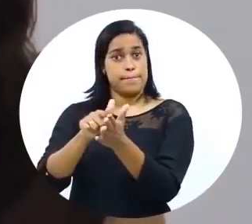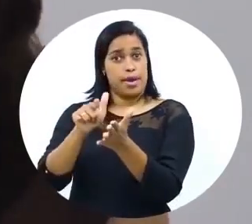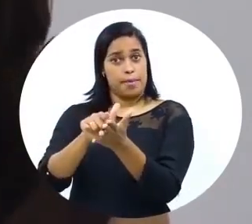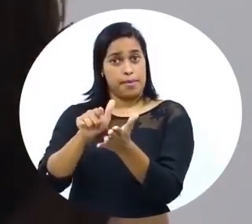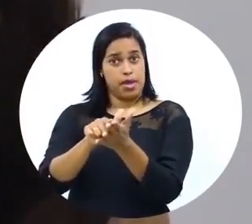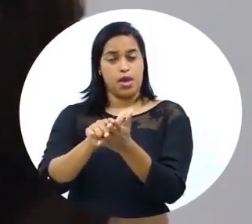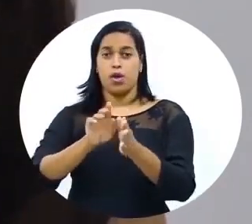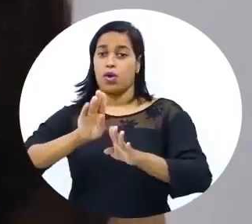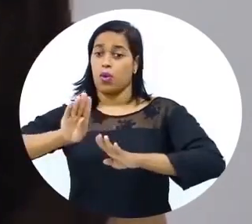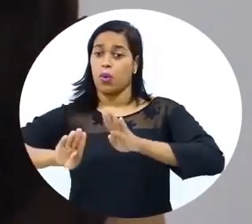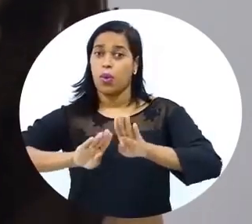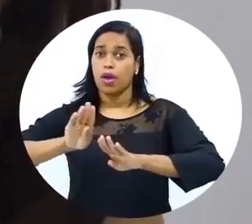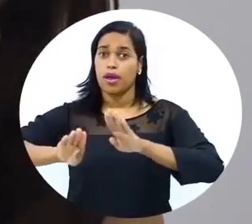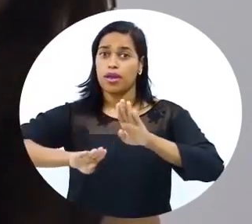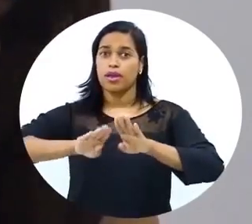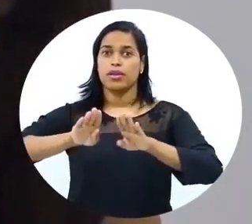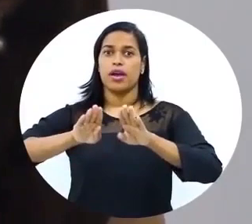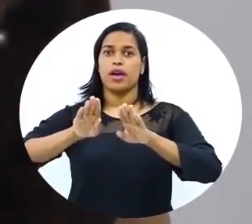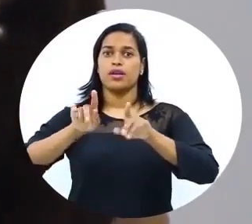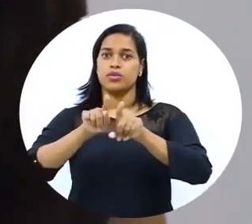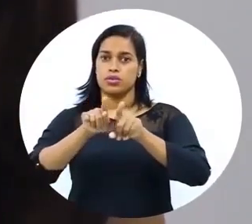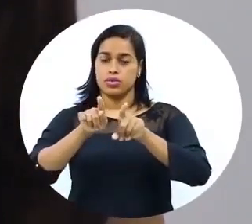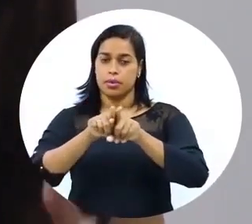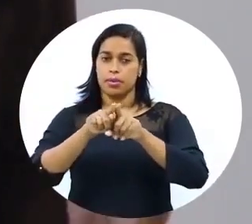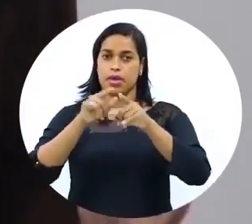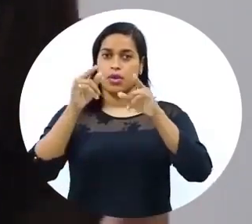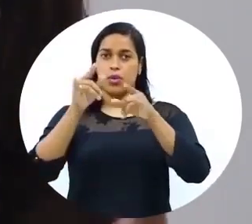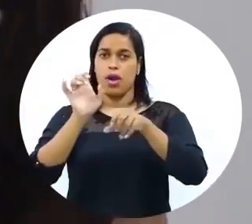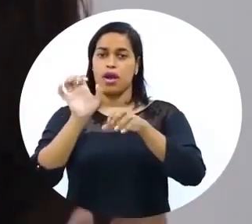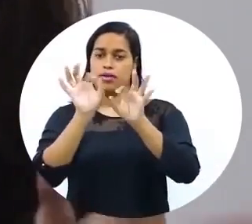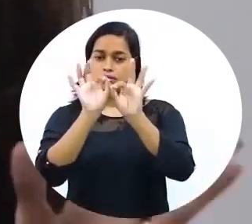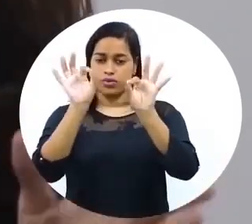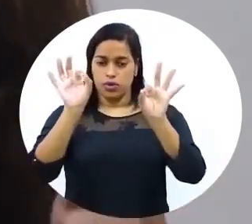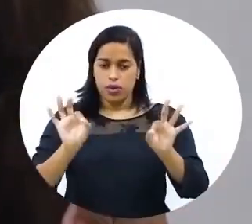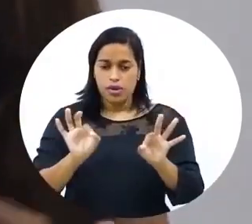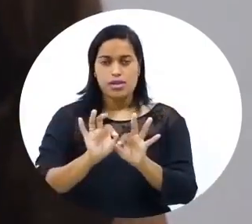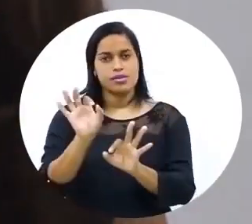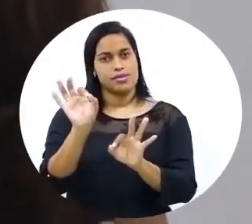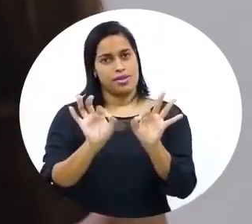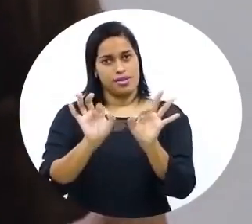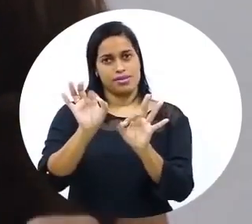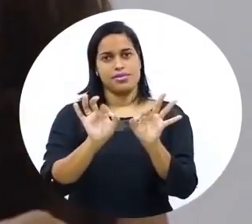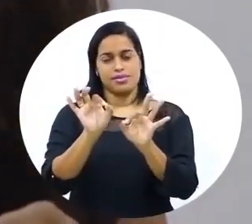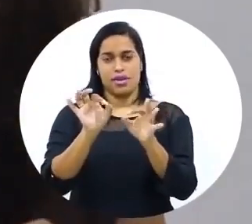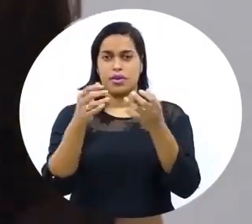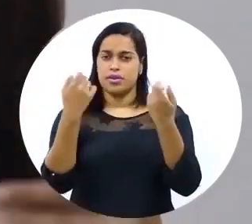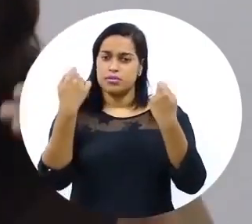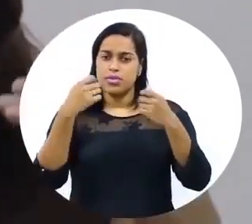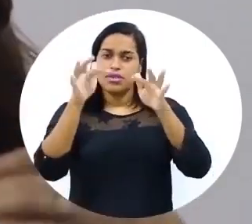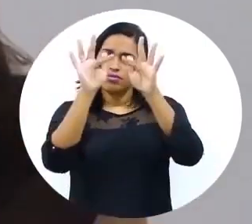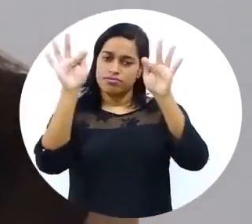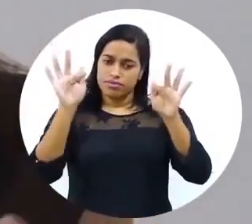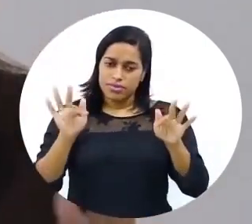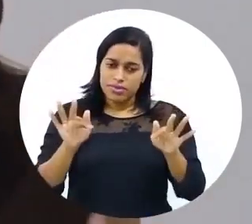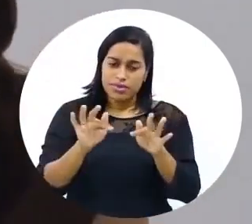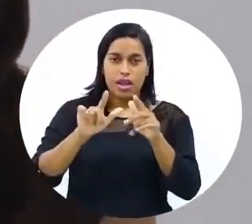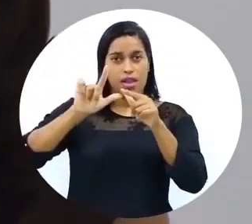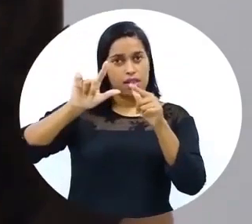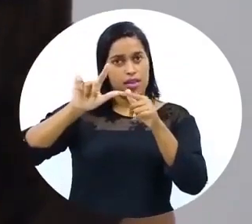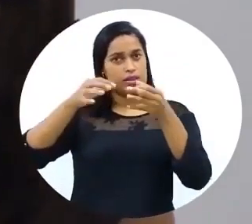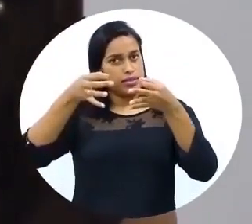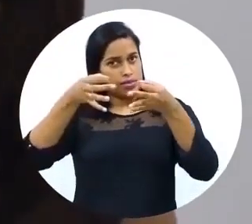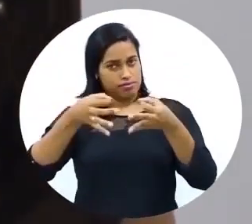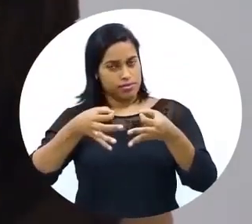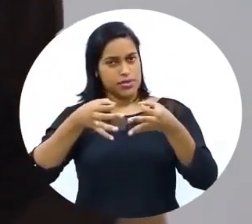ter cuidado com a estética desse papel, ele não pode estar amassado, ele tem que estar na diagramação legal, não pode estar com a letra muito grande ou